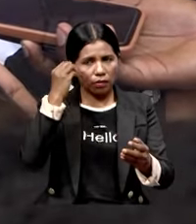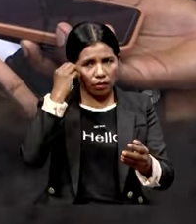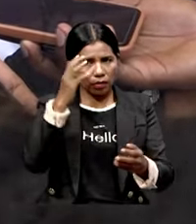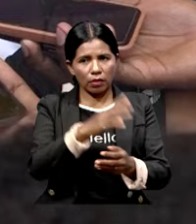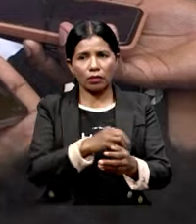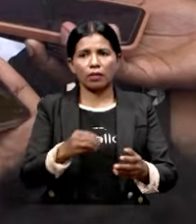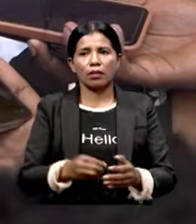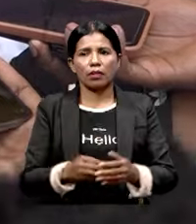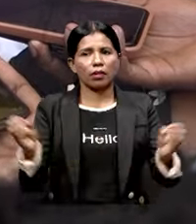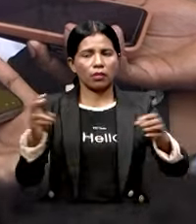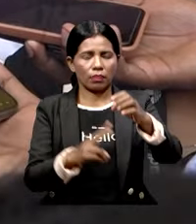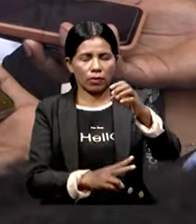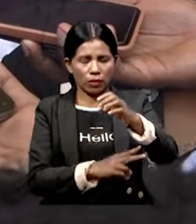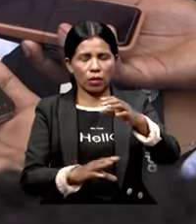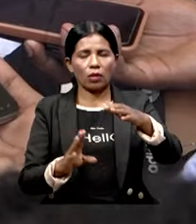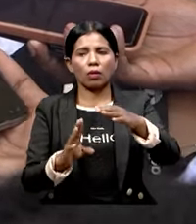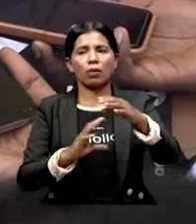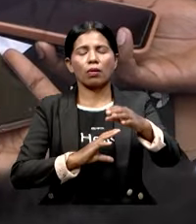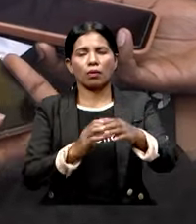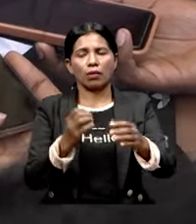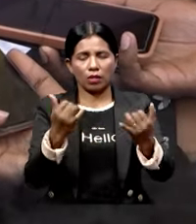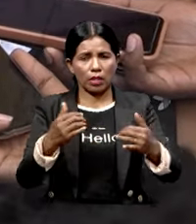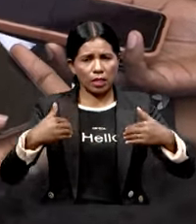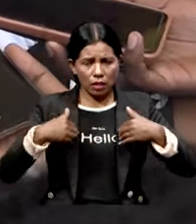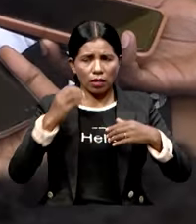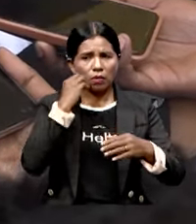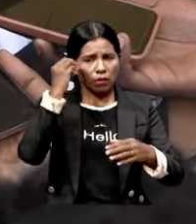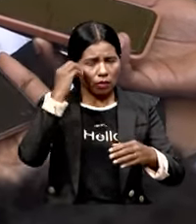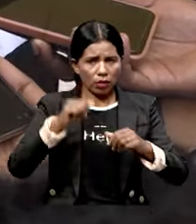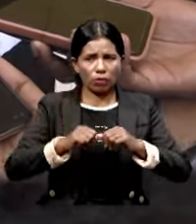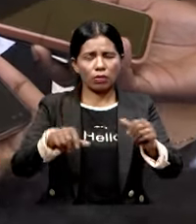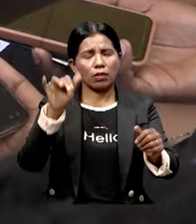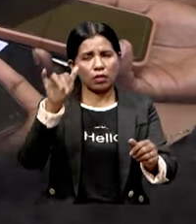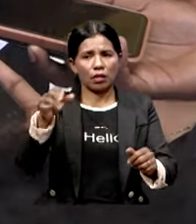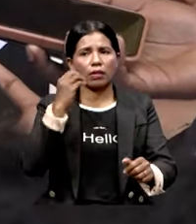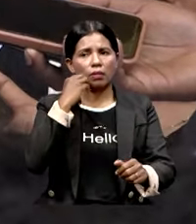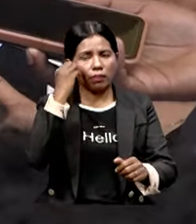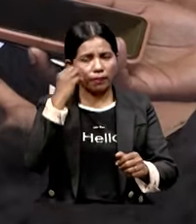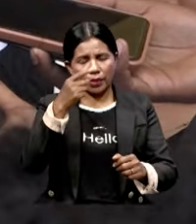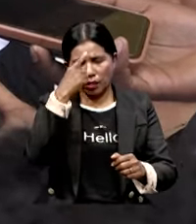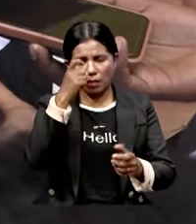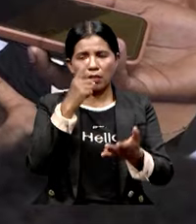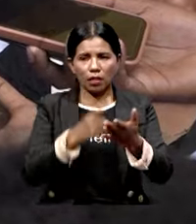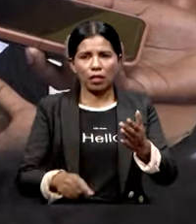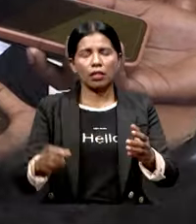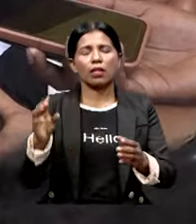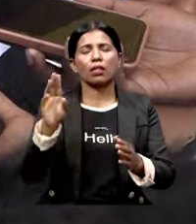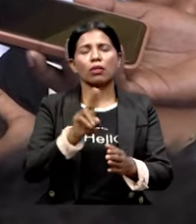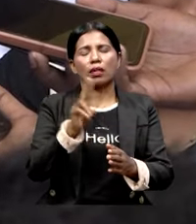montar ponte Comoro Ocos. Não, ia uma. Então continua ela uma. Então, nós temos que uma